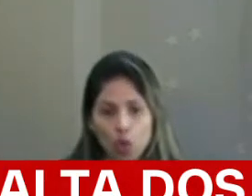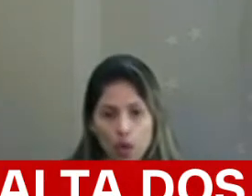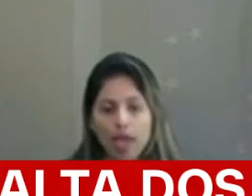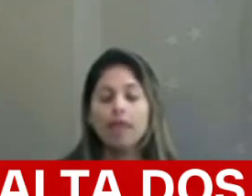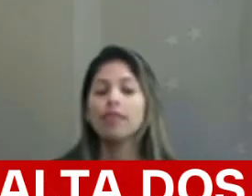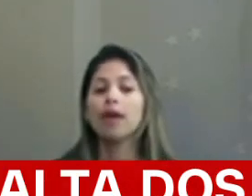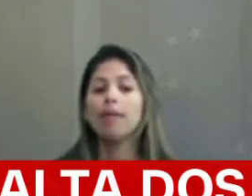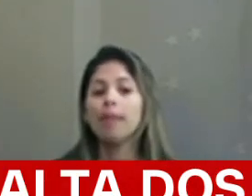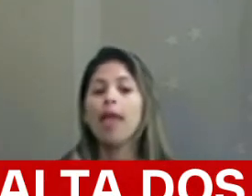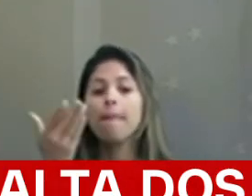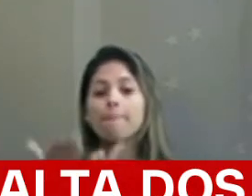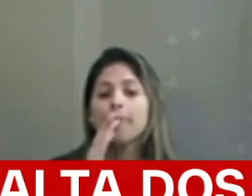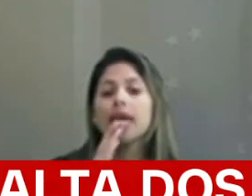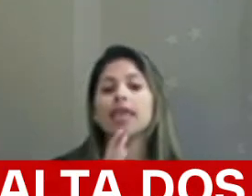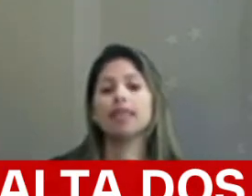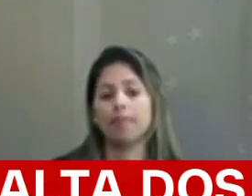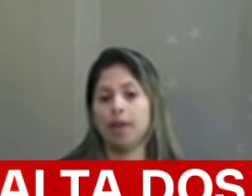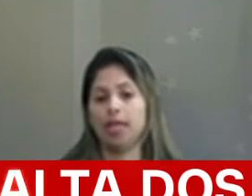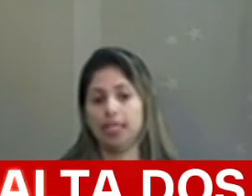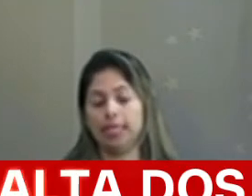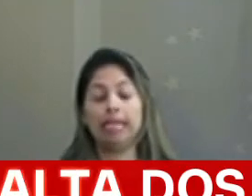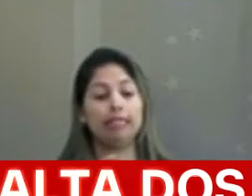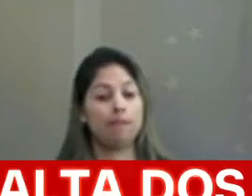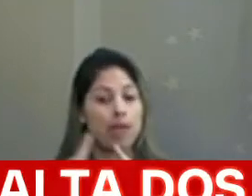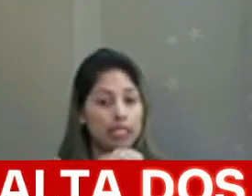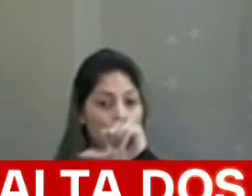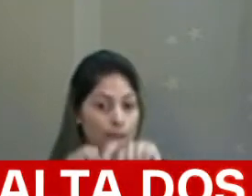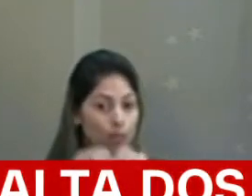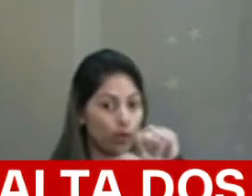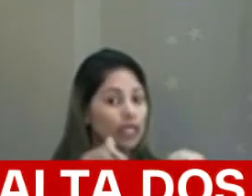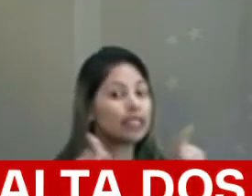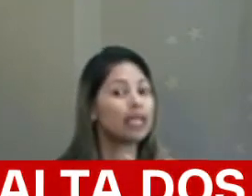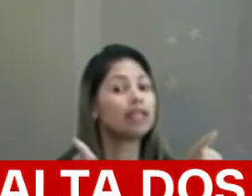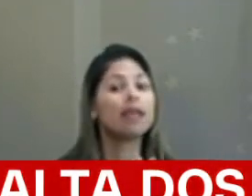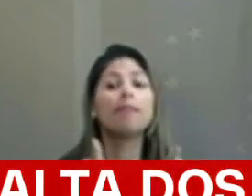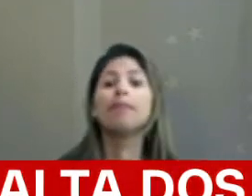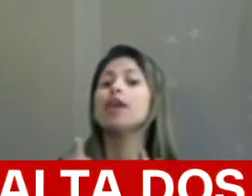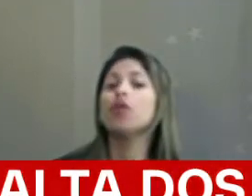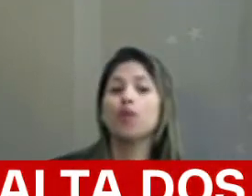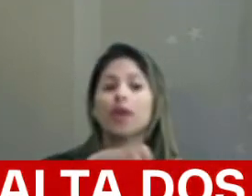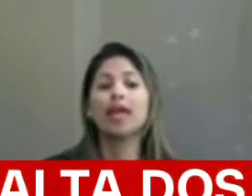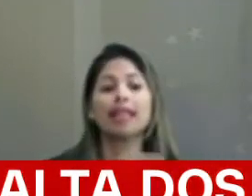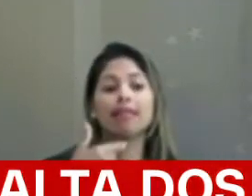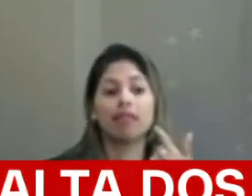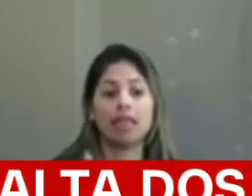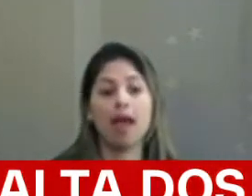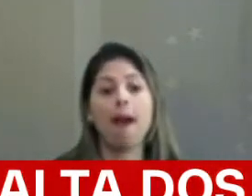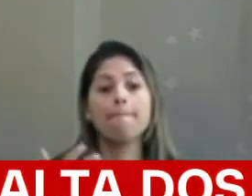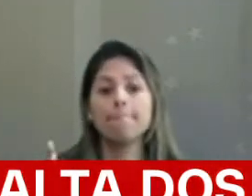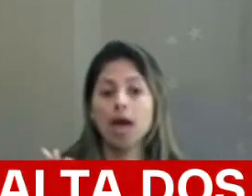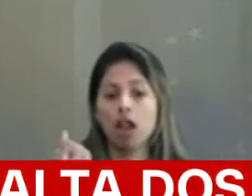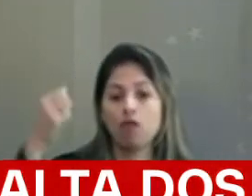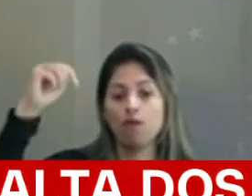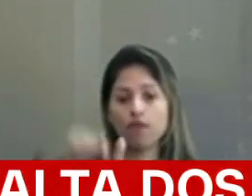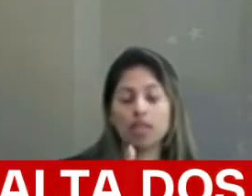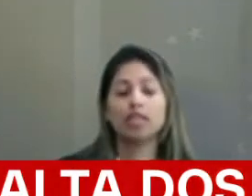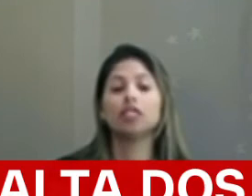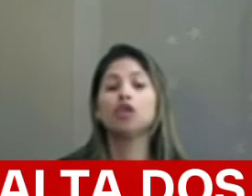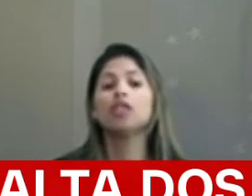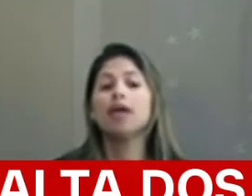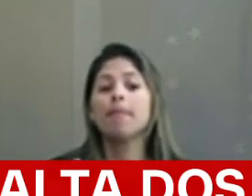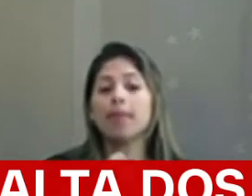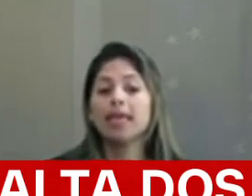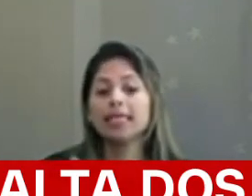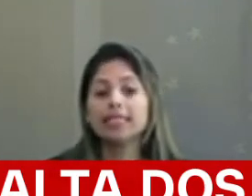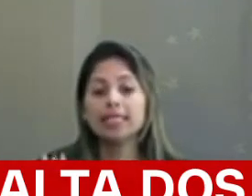A implementação dessas mudanças, no entanto, por se darem no meio do exercício financeiro, demandam ressalvas